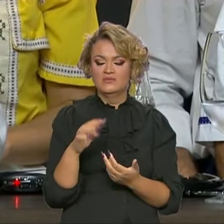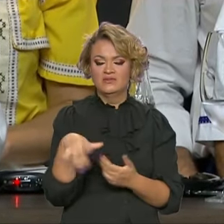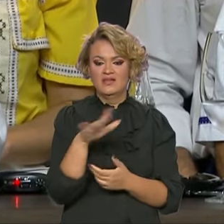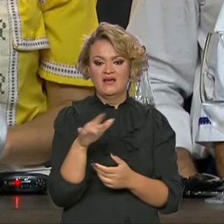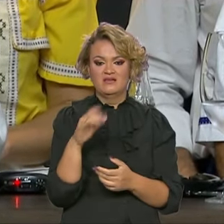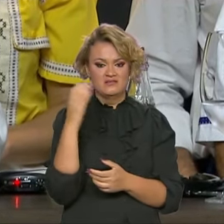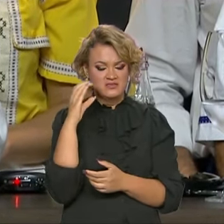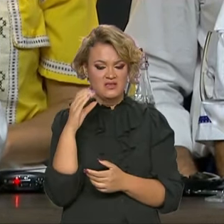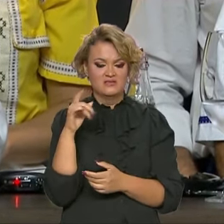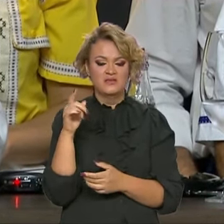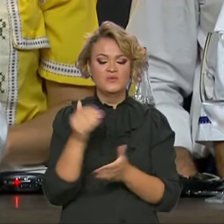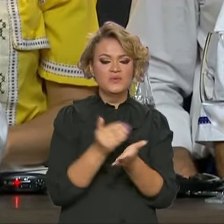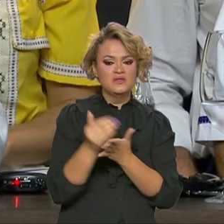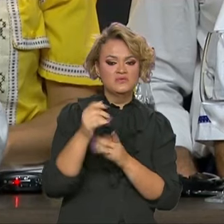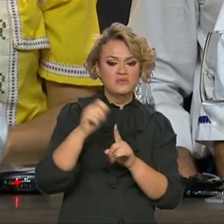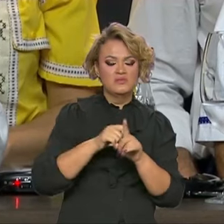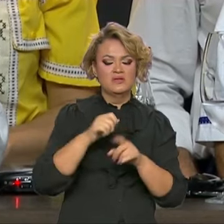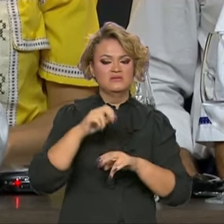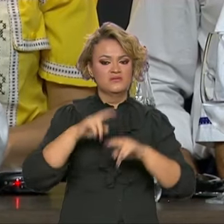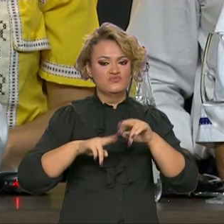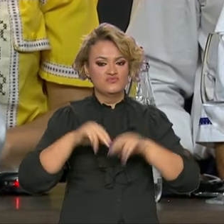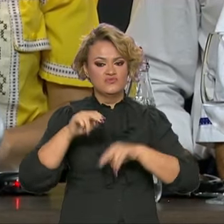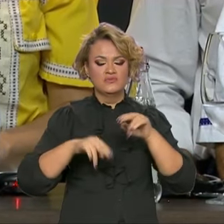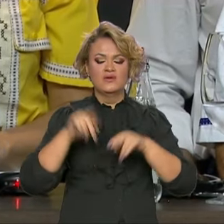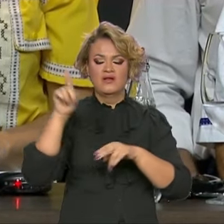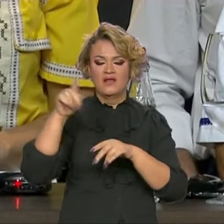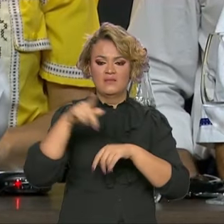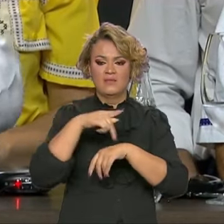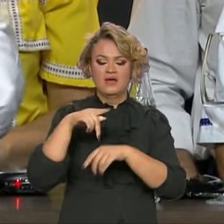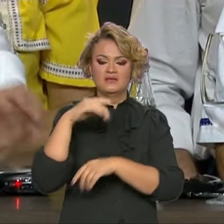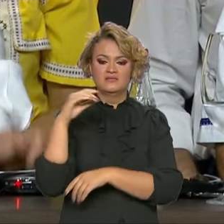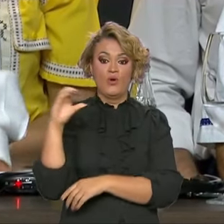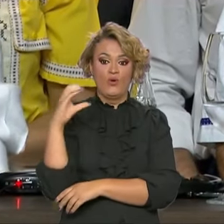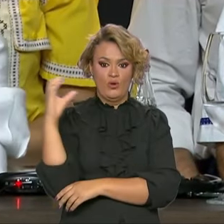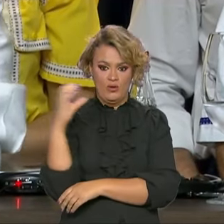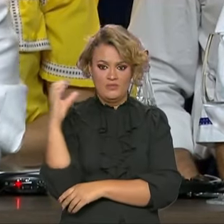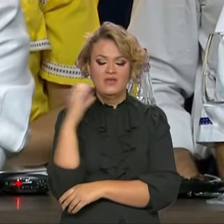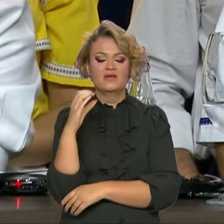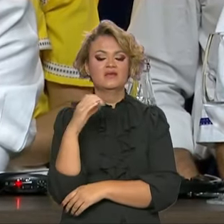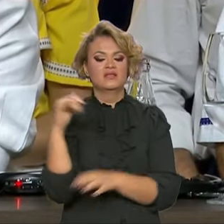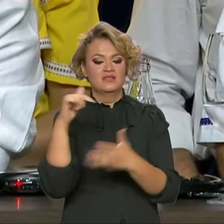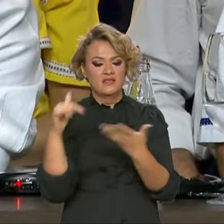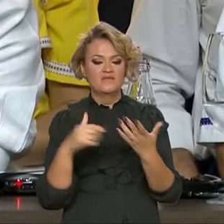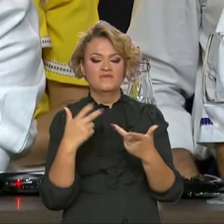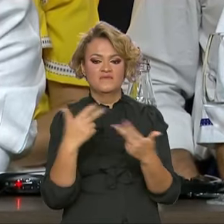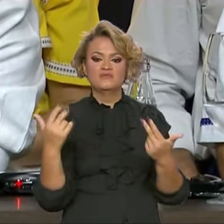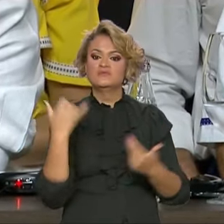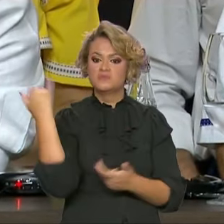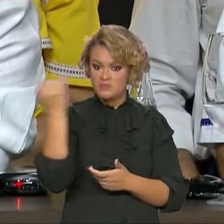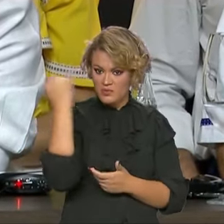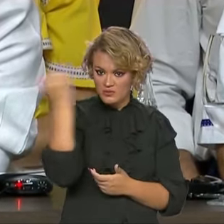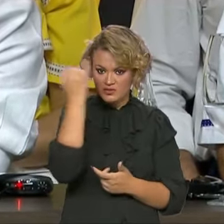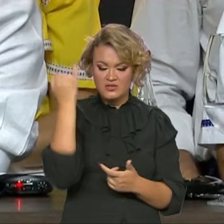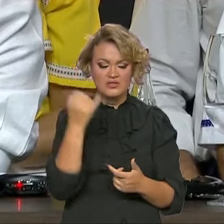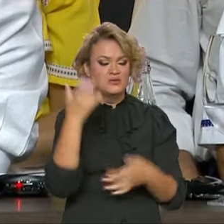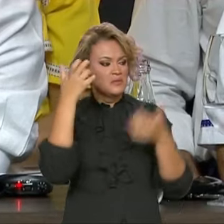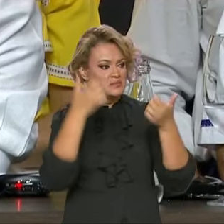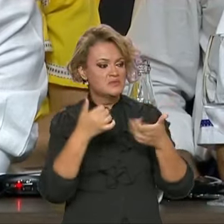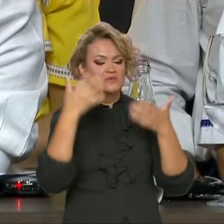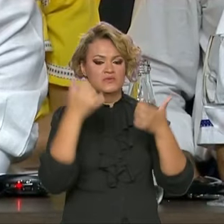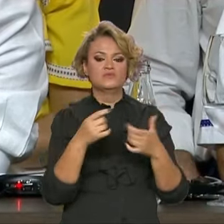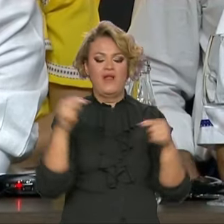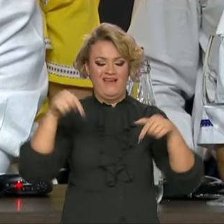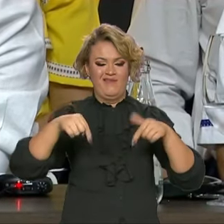técnico-científica da Amazônia no início de julho em Letícia, que trouxe contribuições muito relevantes para a nossa cúpula em